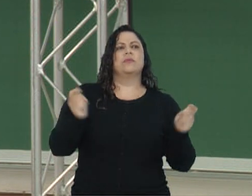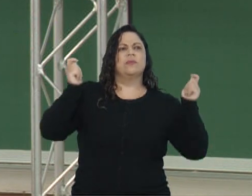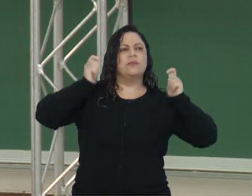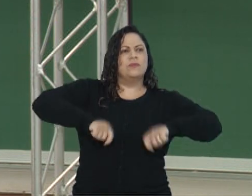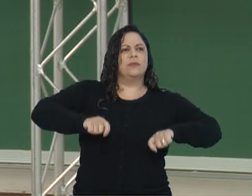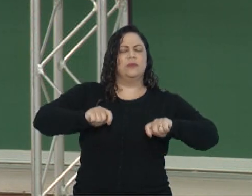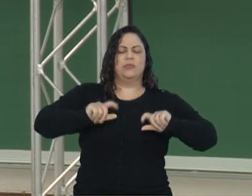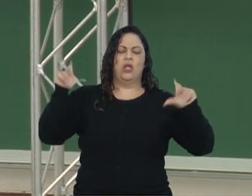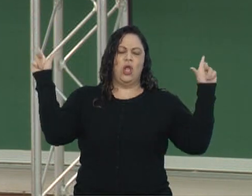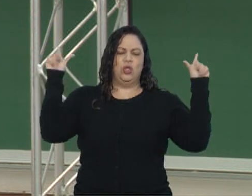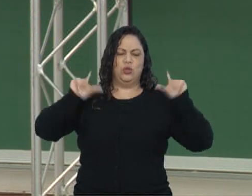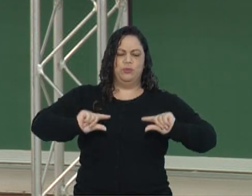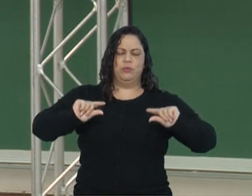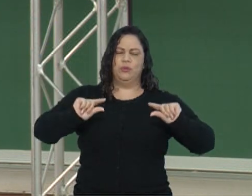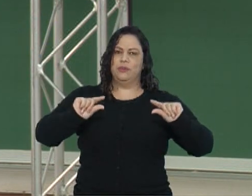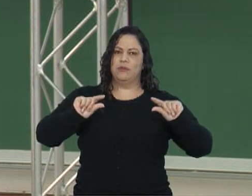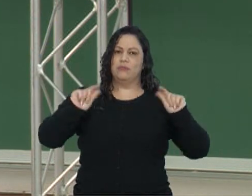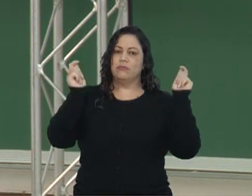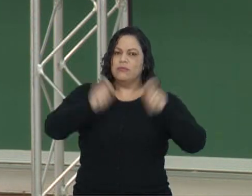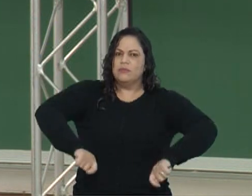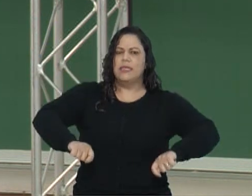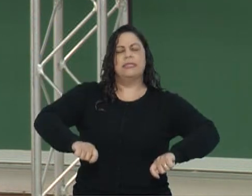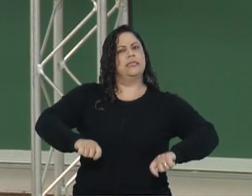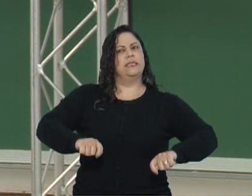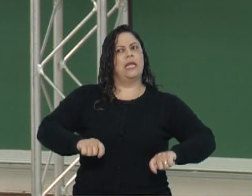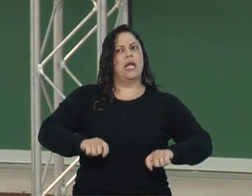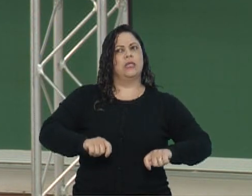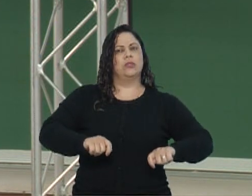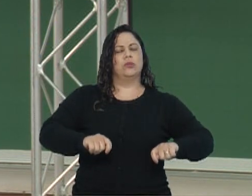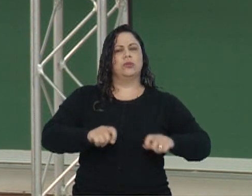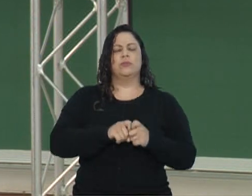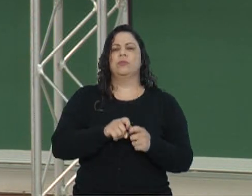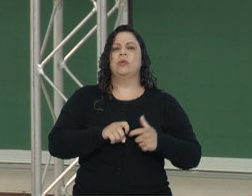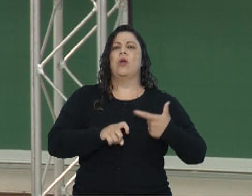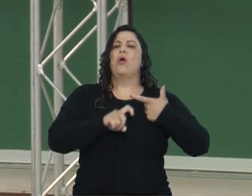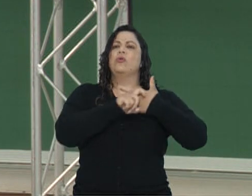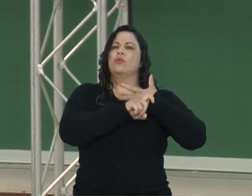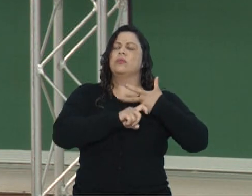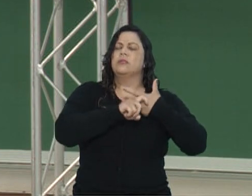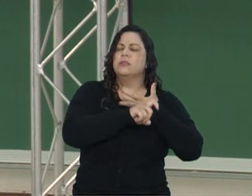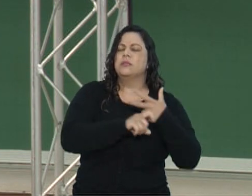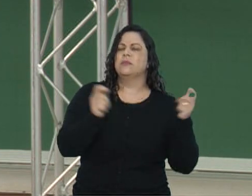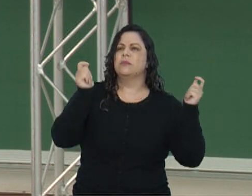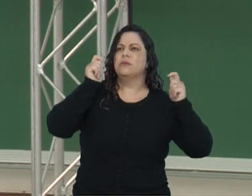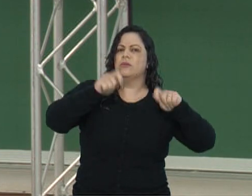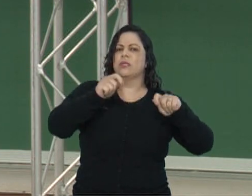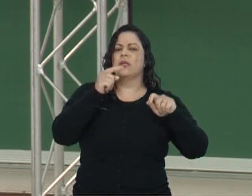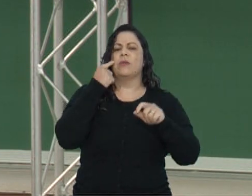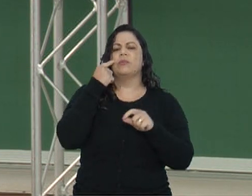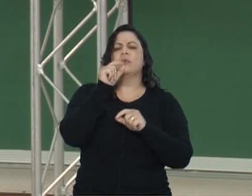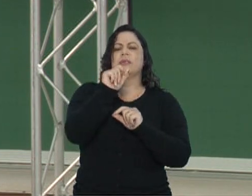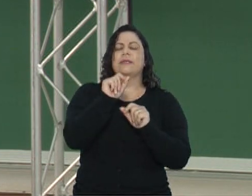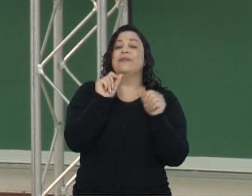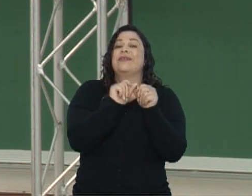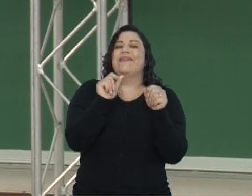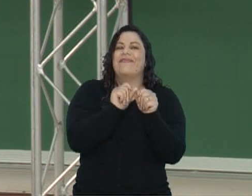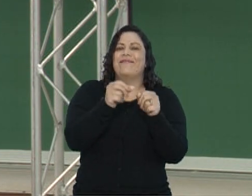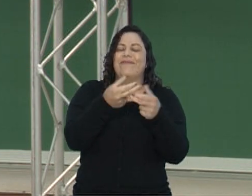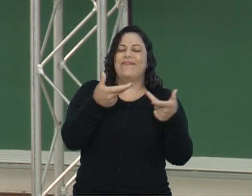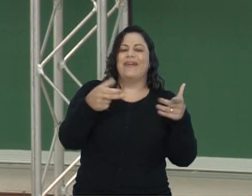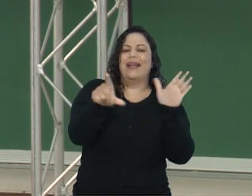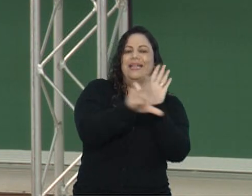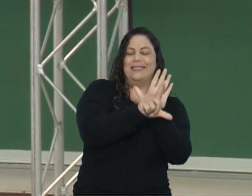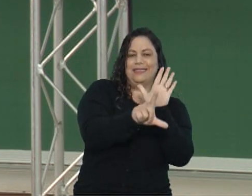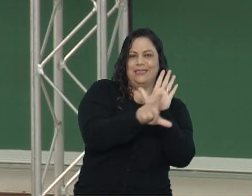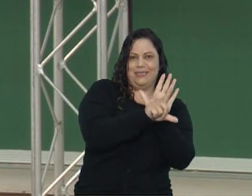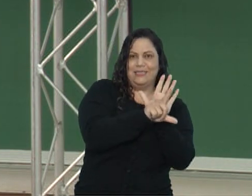da capacidade do poder executivo. É quando o poder executivo é dado por aquele que executa as leis feitas pelo